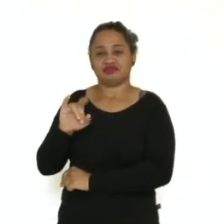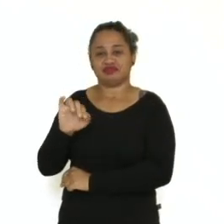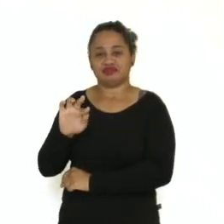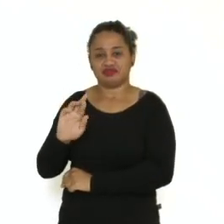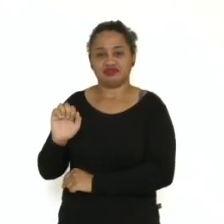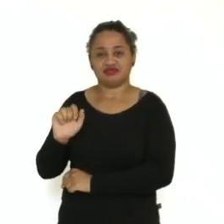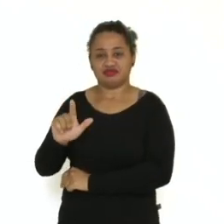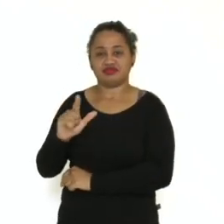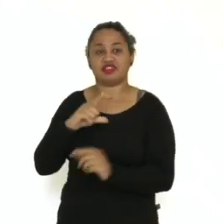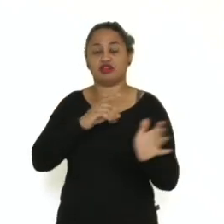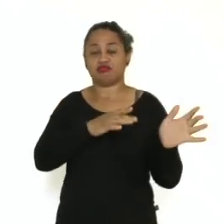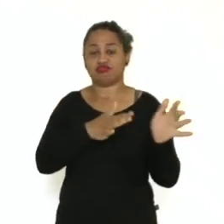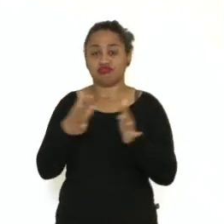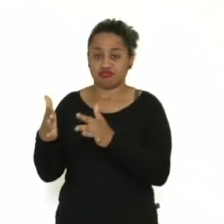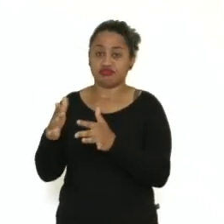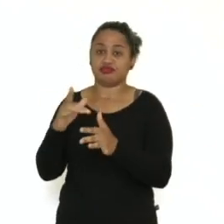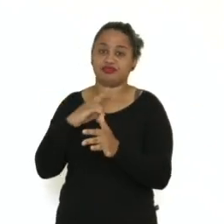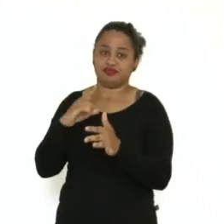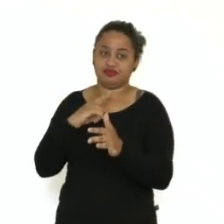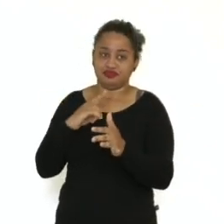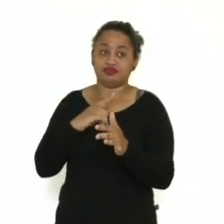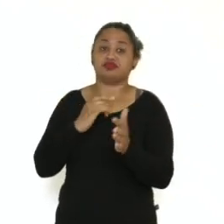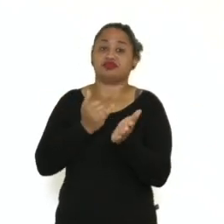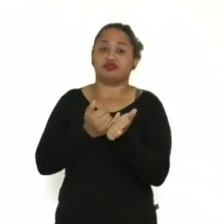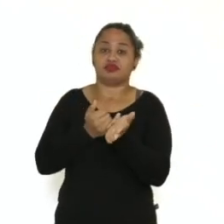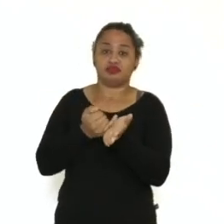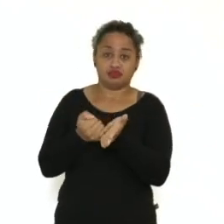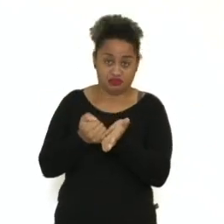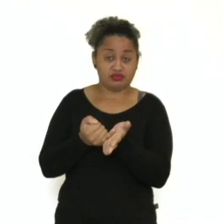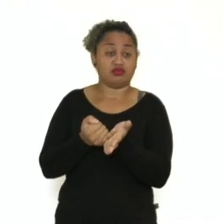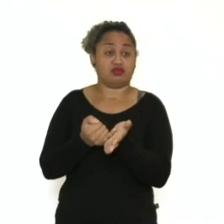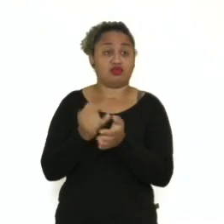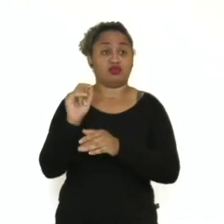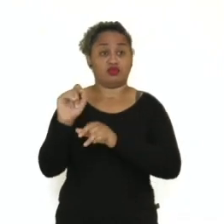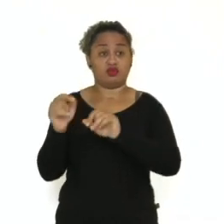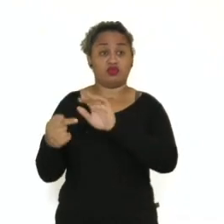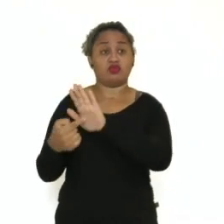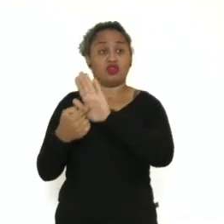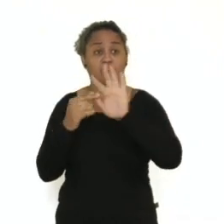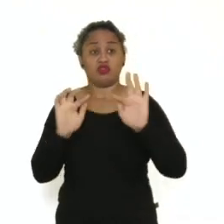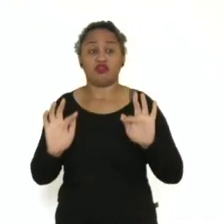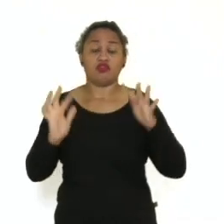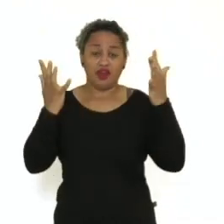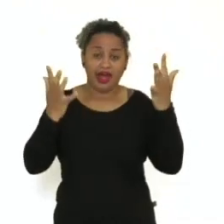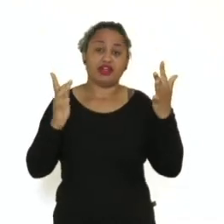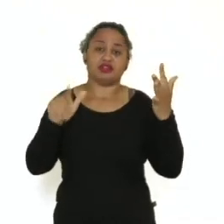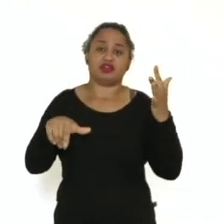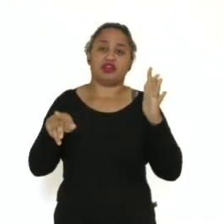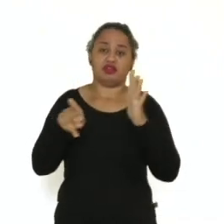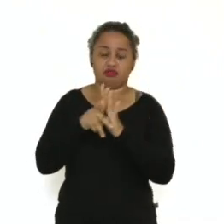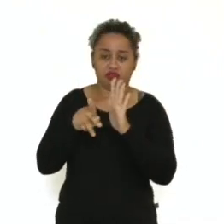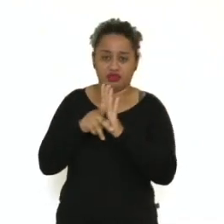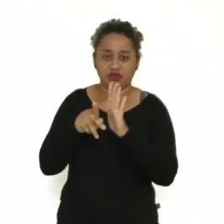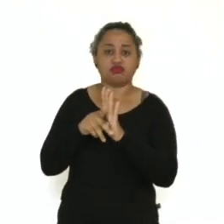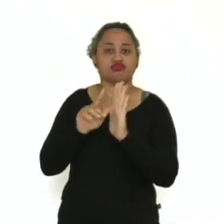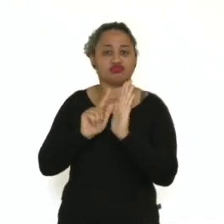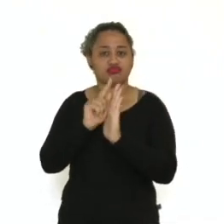passo. Na introdução, exponha o fato gerador do editorial,